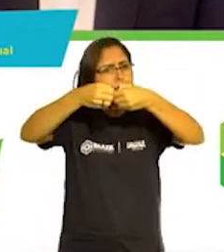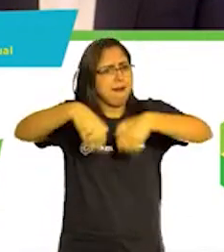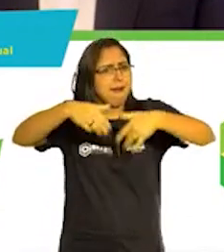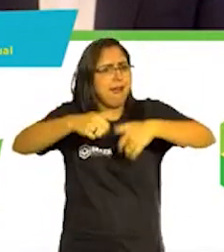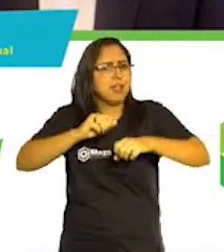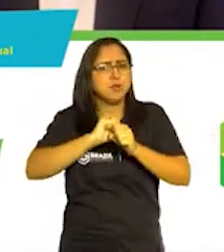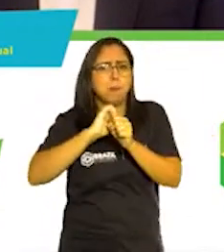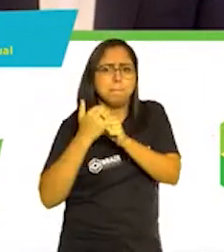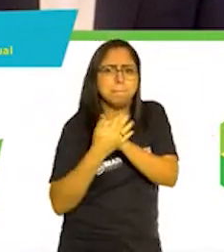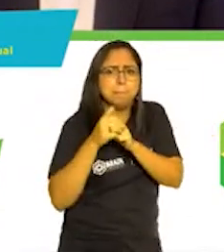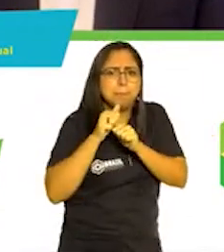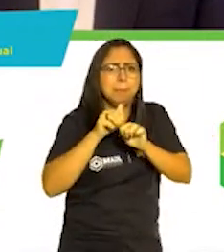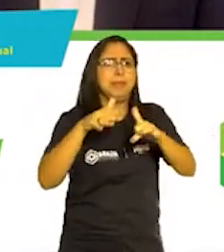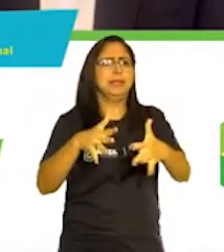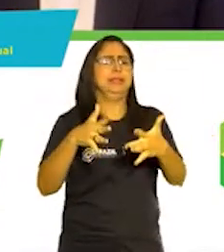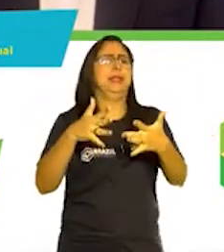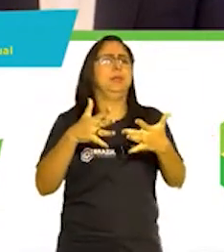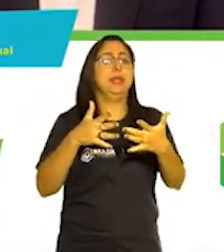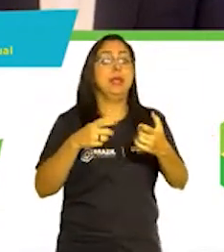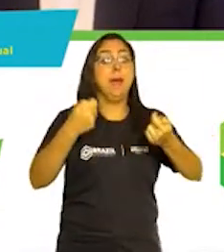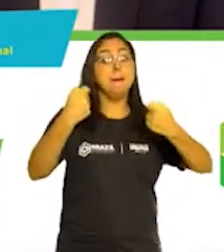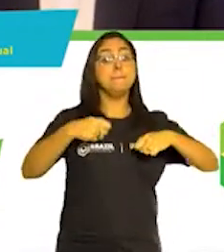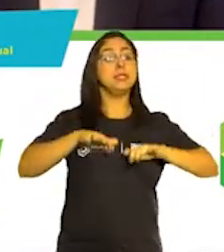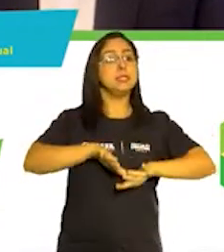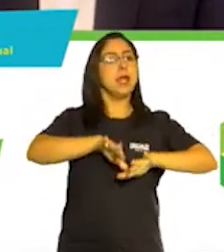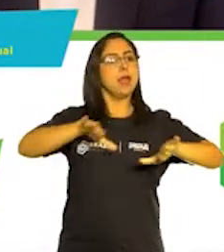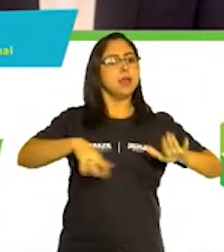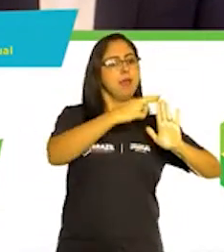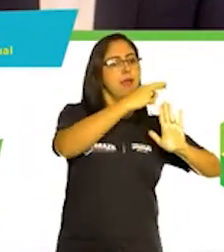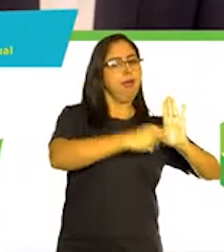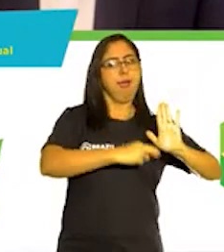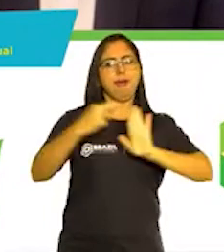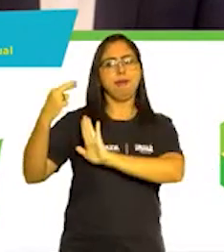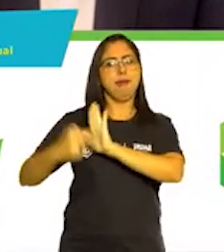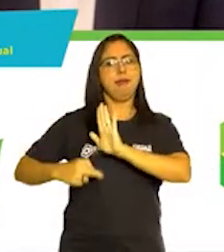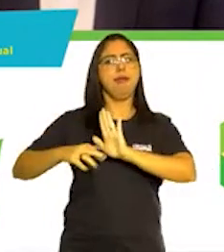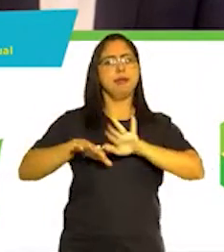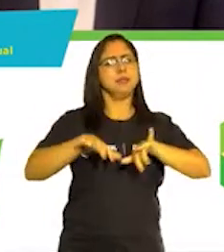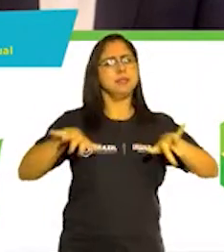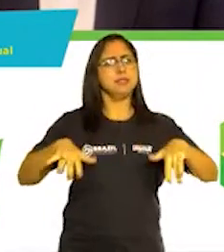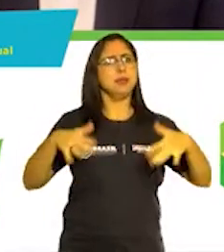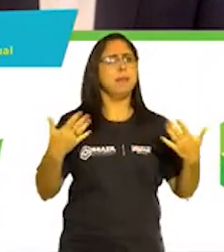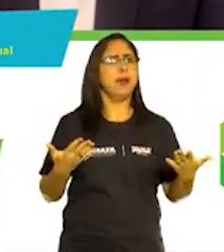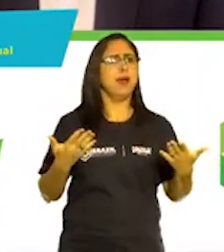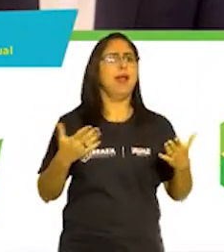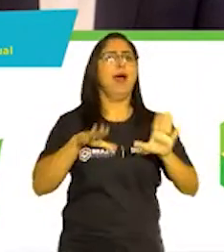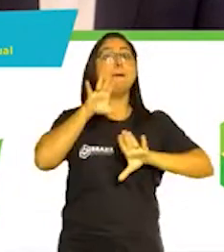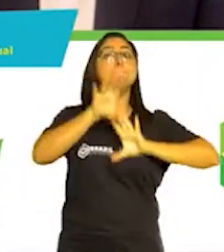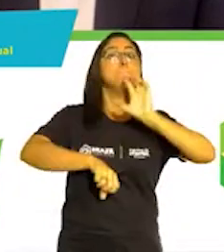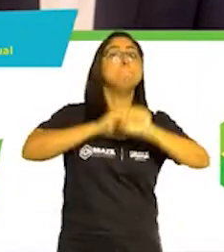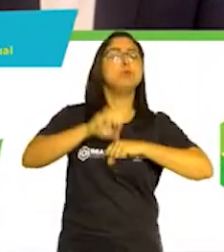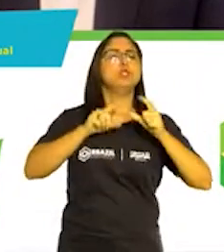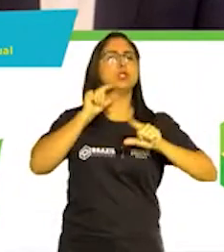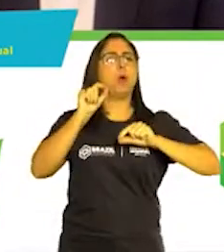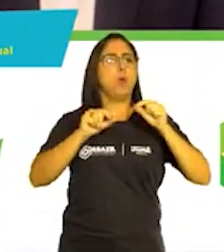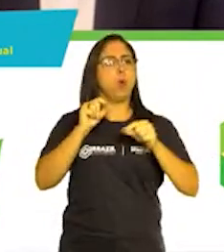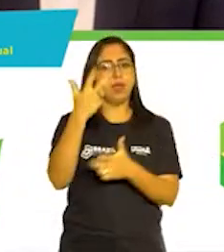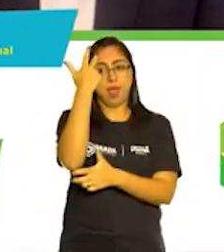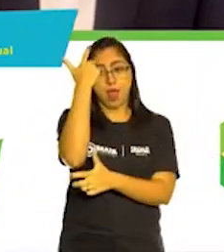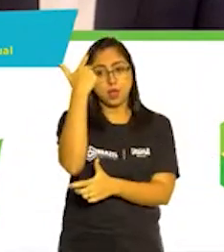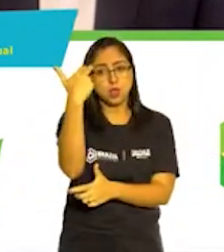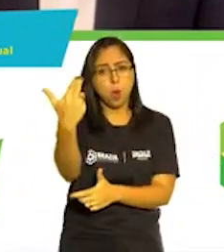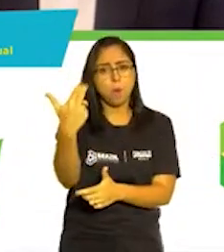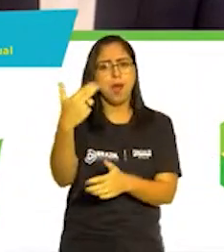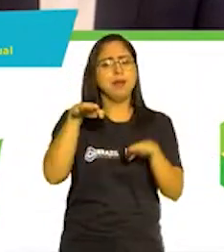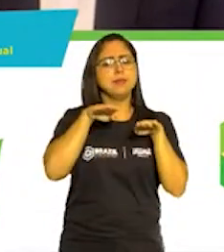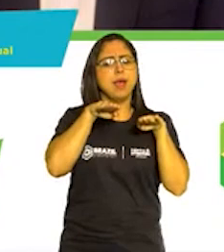Então, vamos separar exatamente o que a regra fiscal busca, uma estabilidade em termos de normalidade. Ela tem